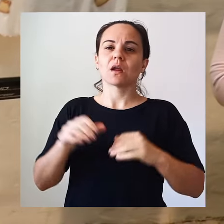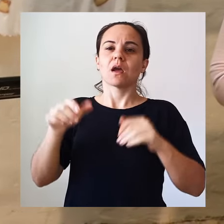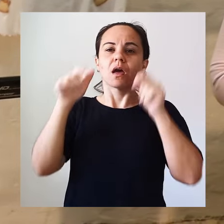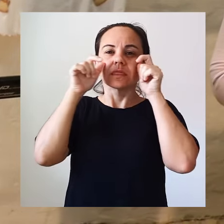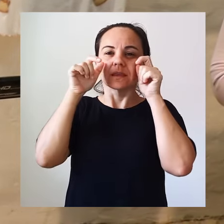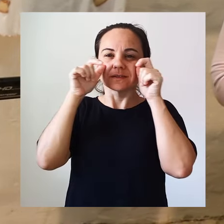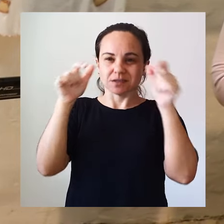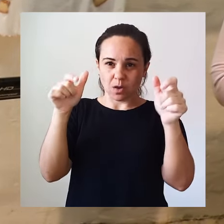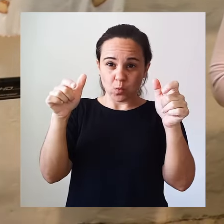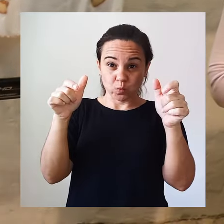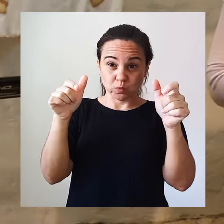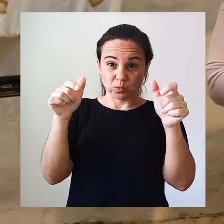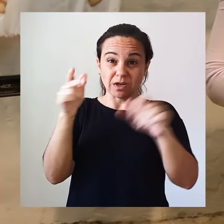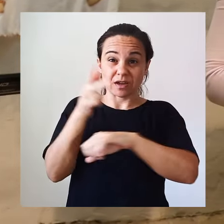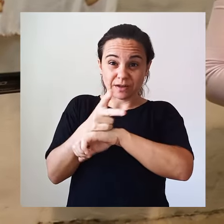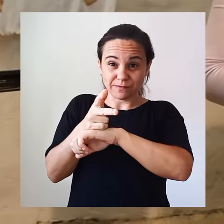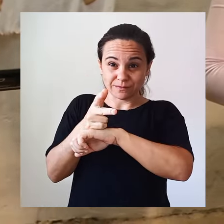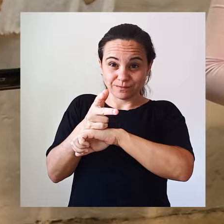Gravando.